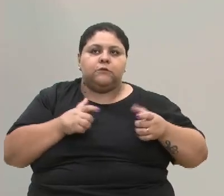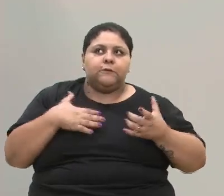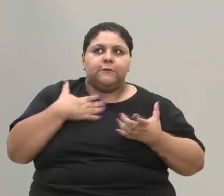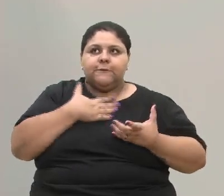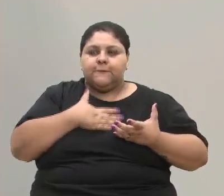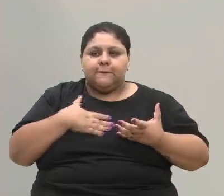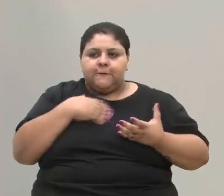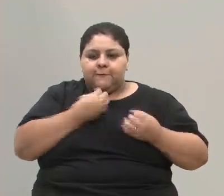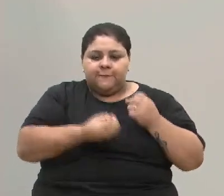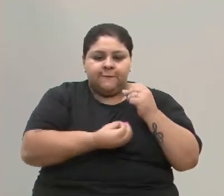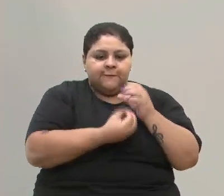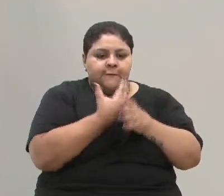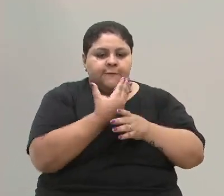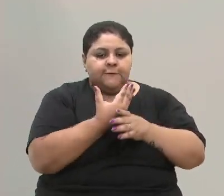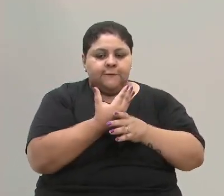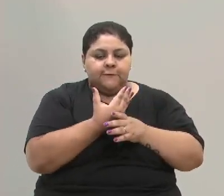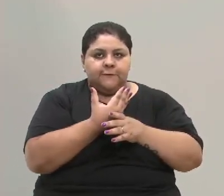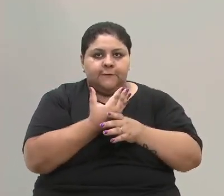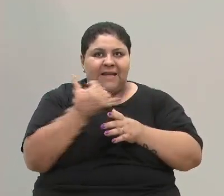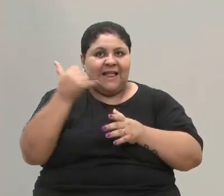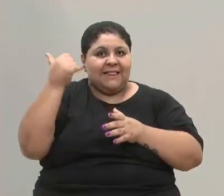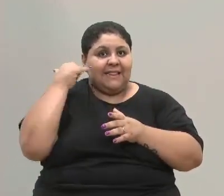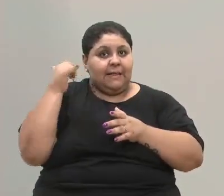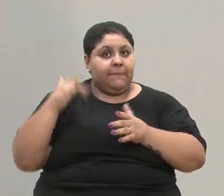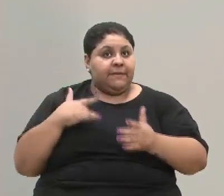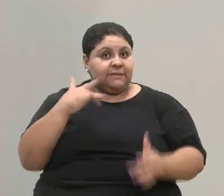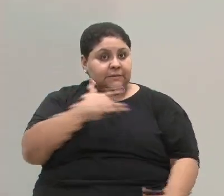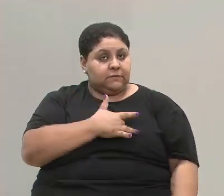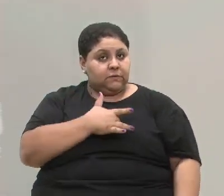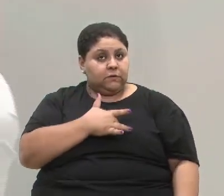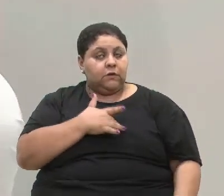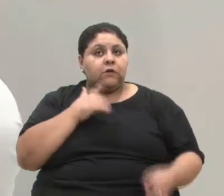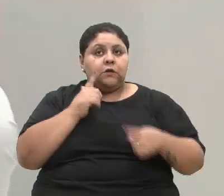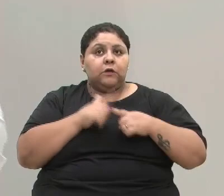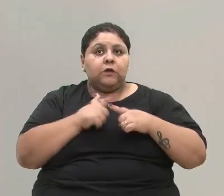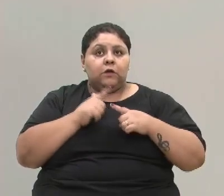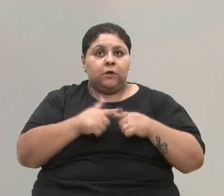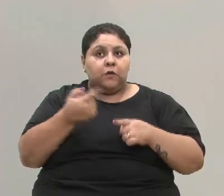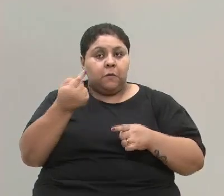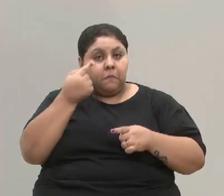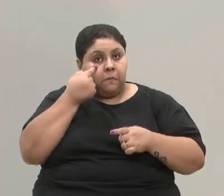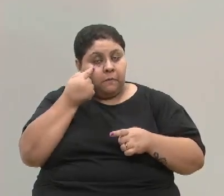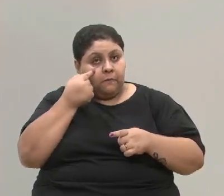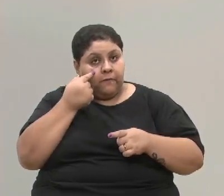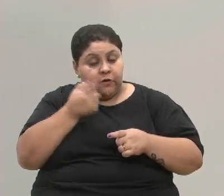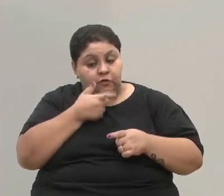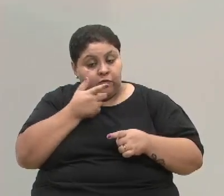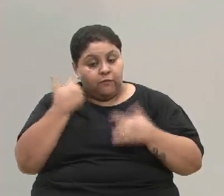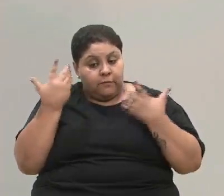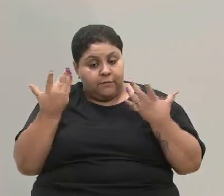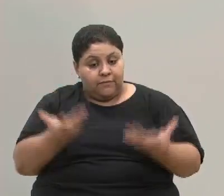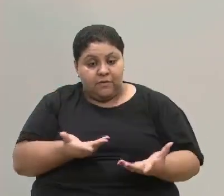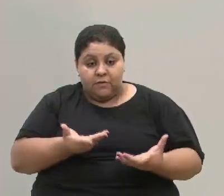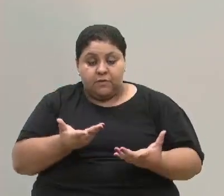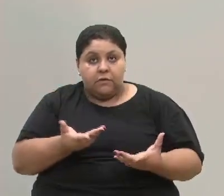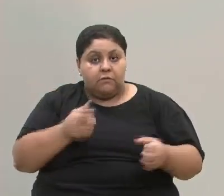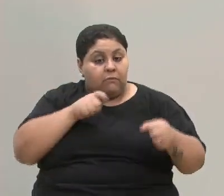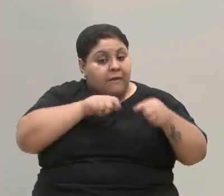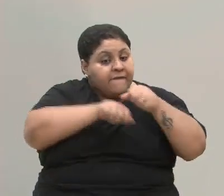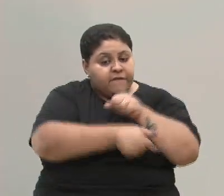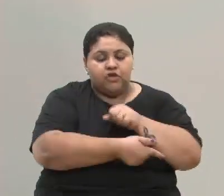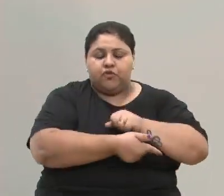de implantar a telemedicina. Porque eu vejo, como o senhor está citando, é